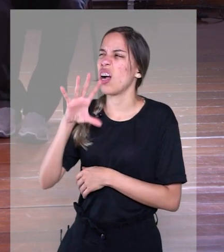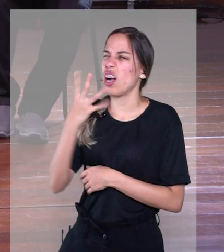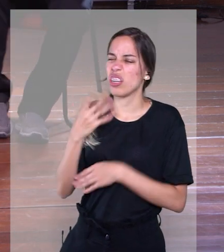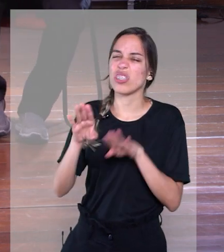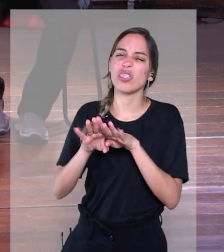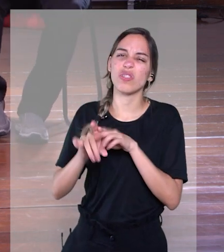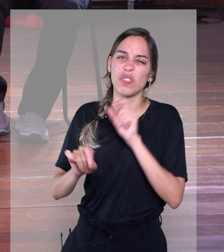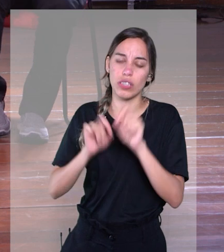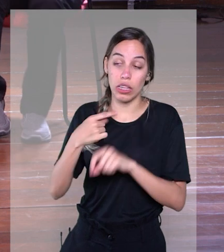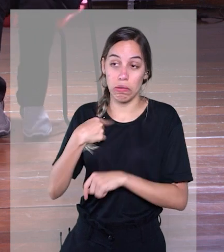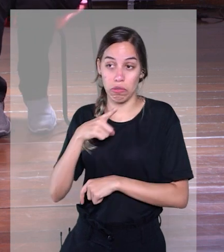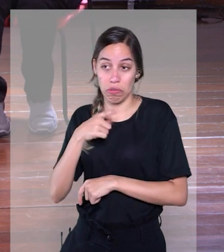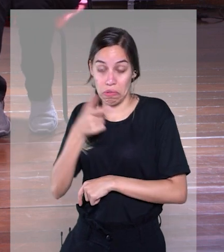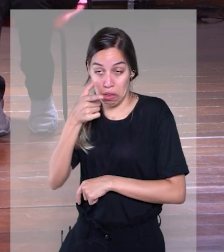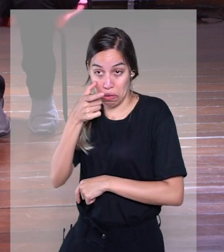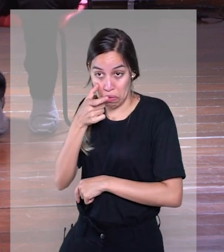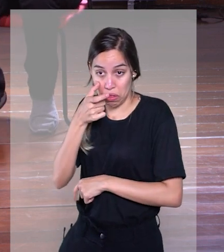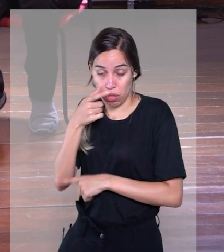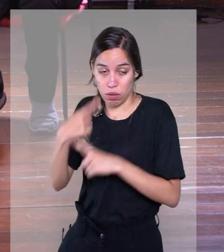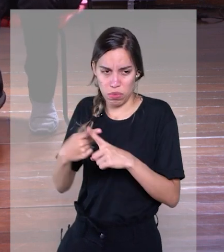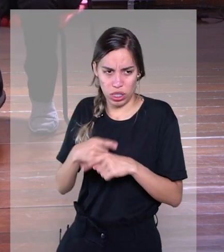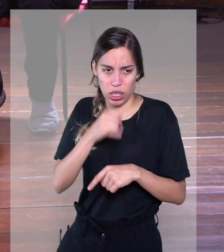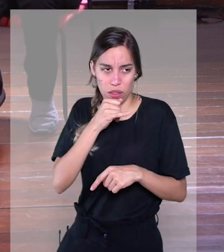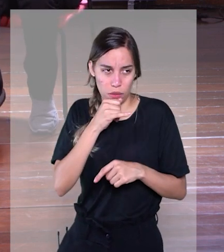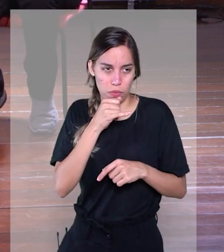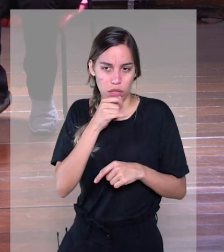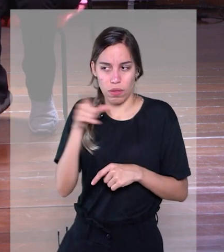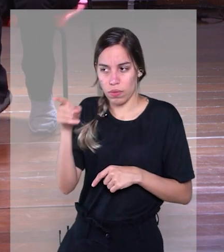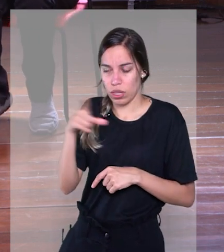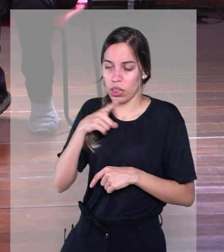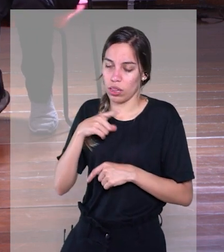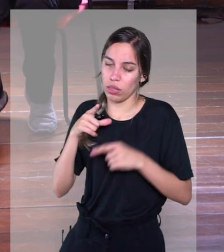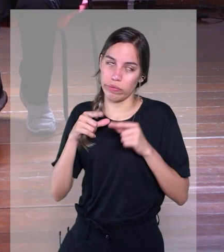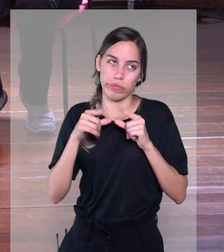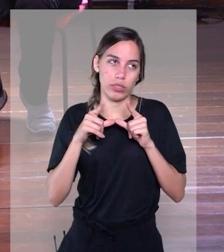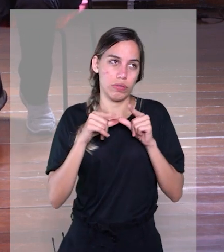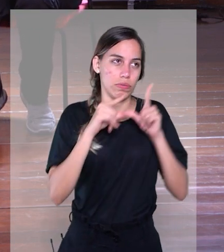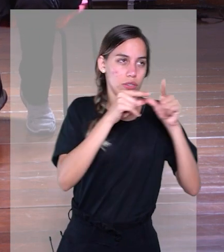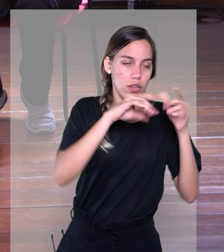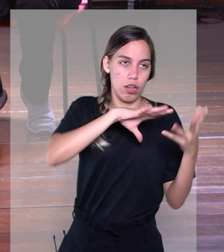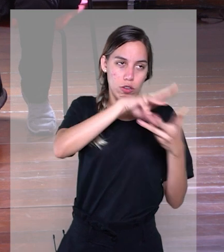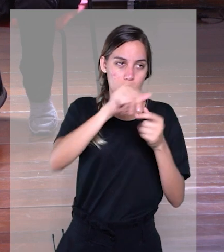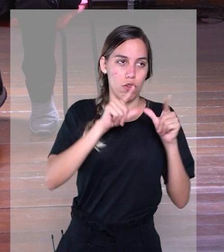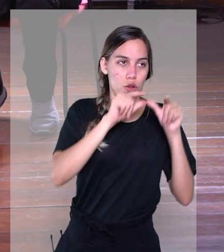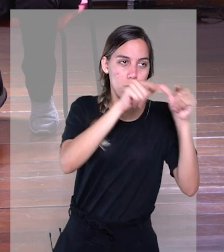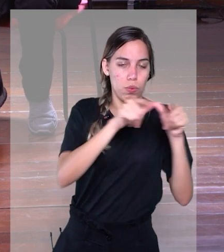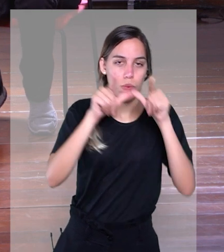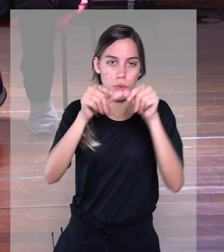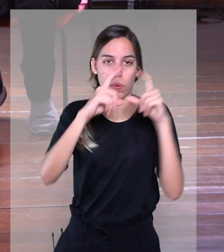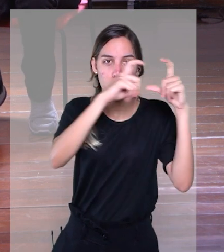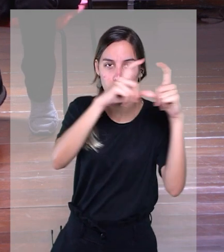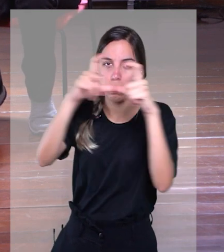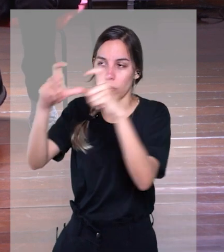curiosidade? Porque eu acho que esse andar do fotógrafo viajante, como é o seu caso, esse que é interessado em circular pelo mundo, conhecer pelo